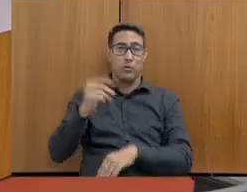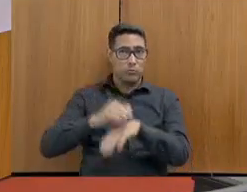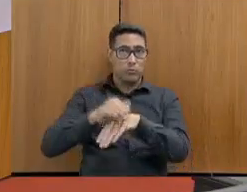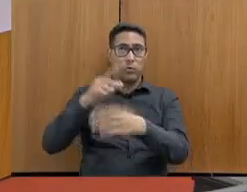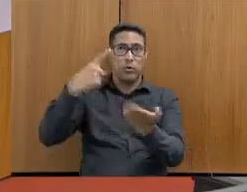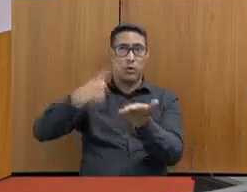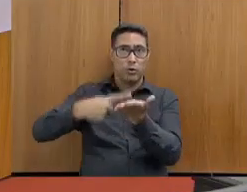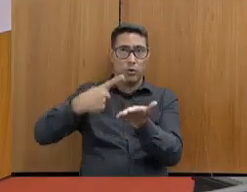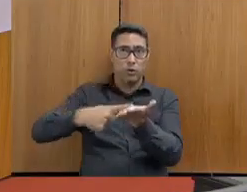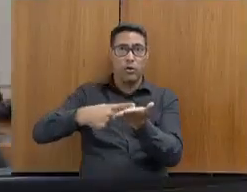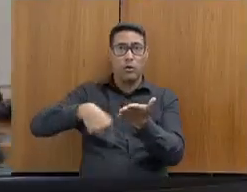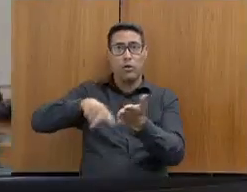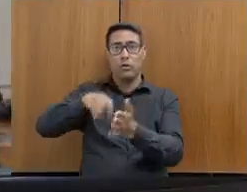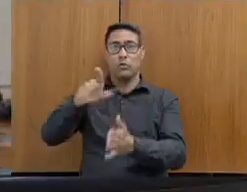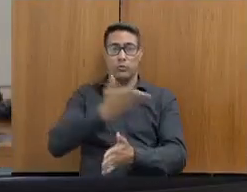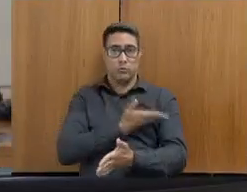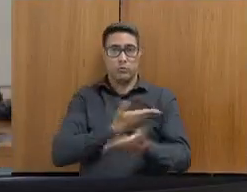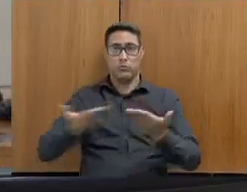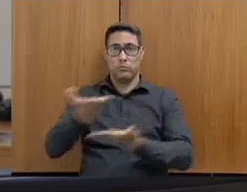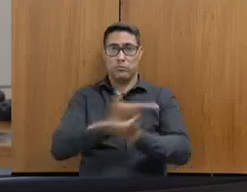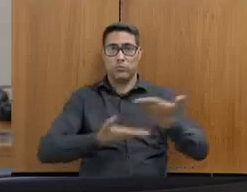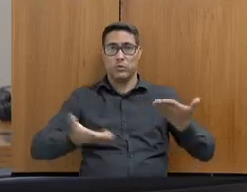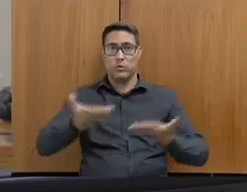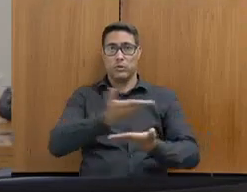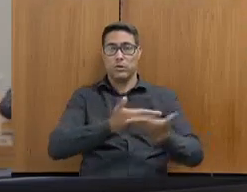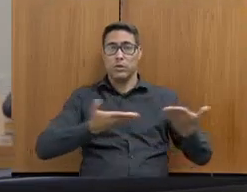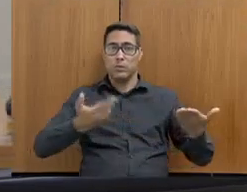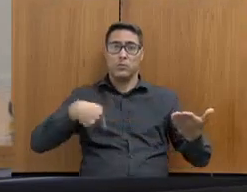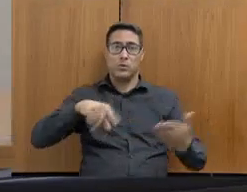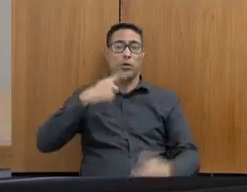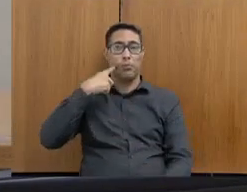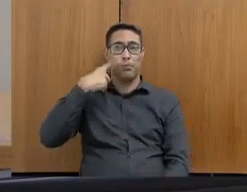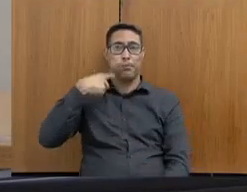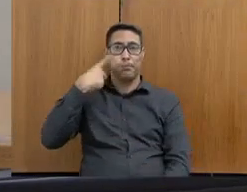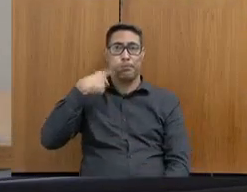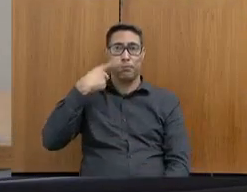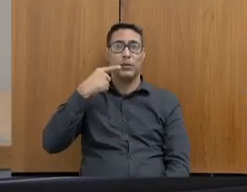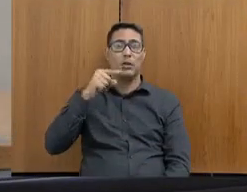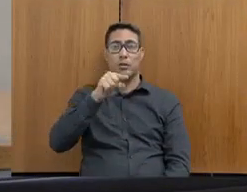aqui entre os colegas parlamentares para que o deputado